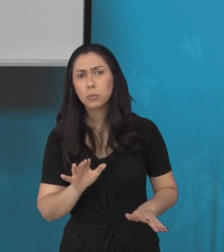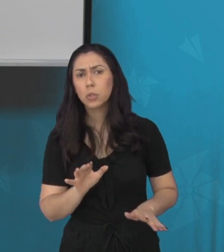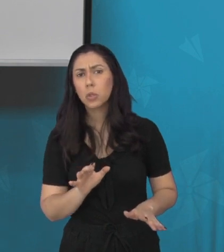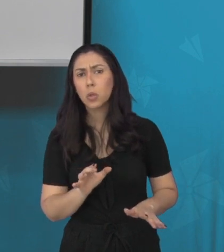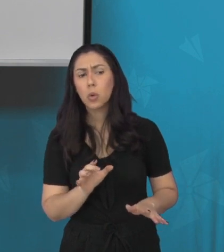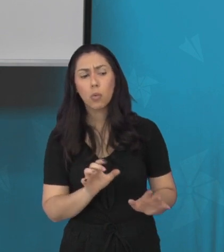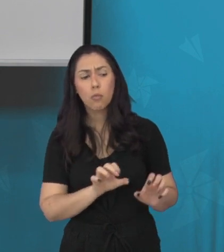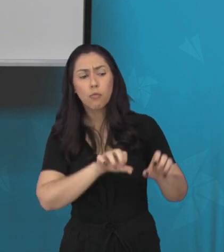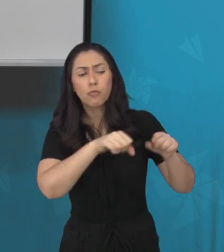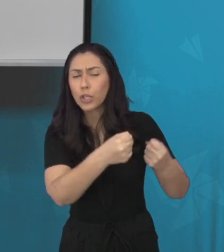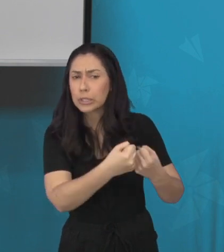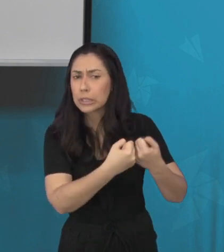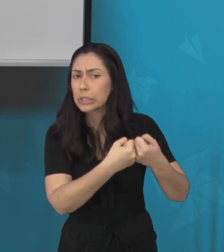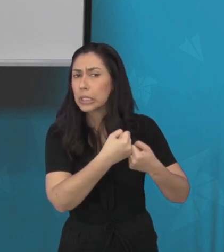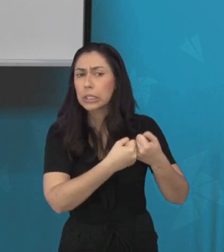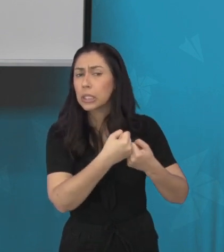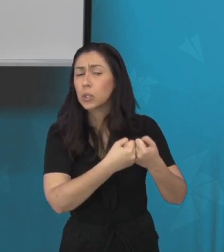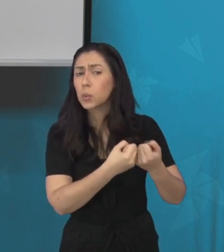é: